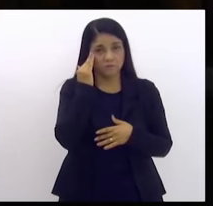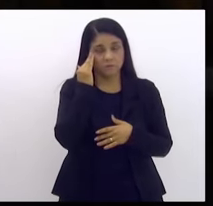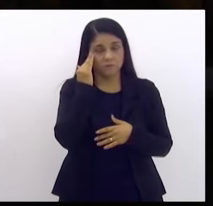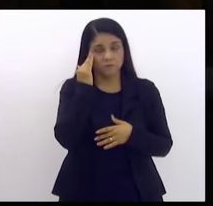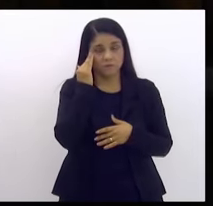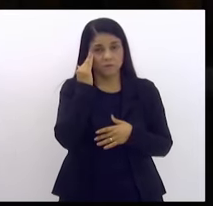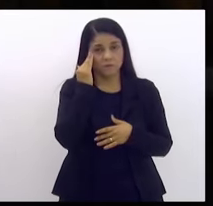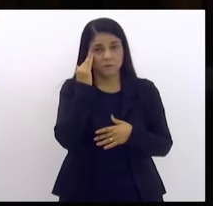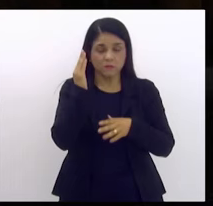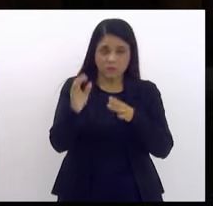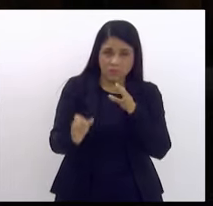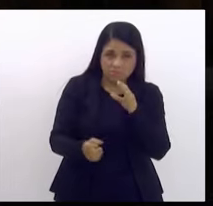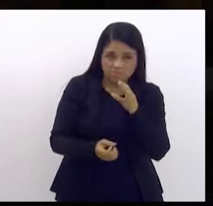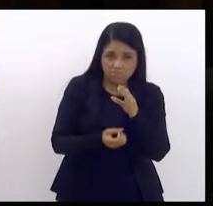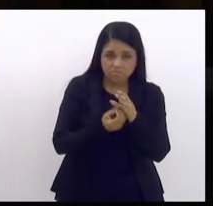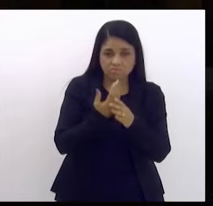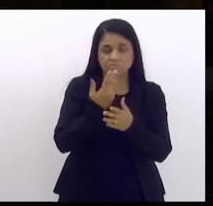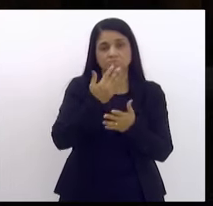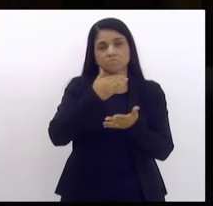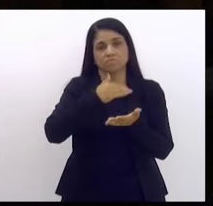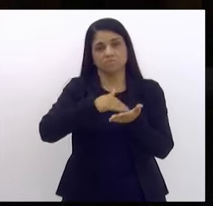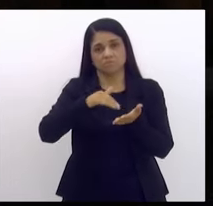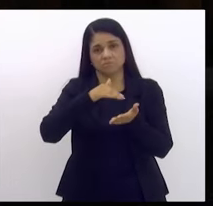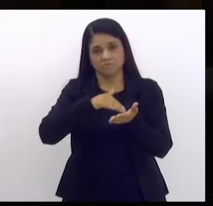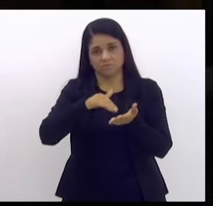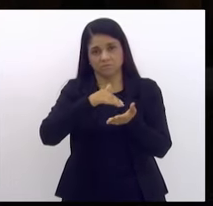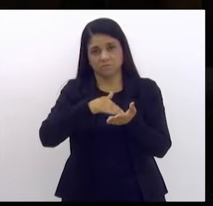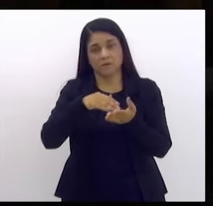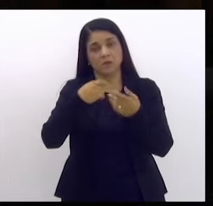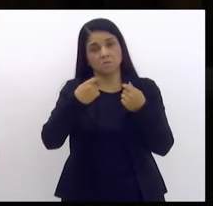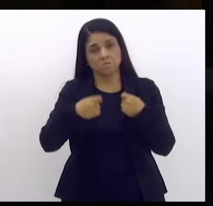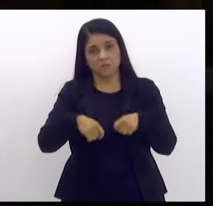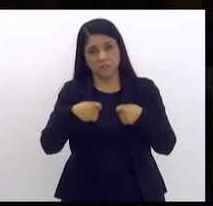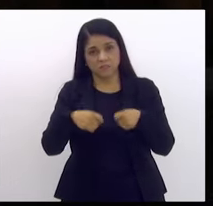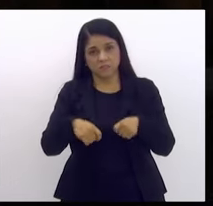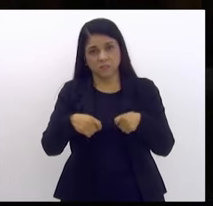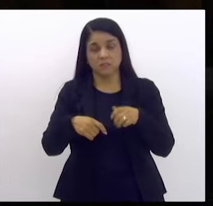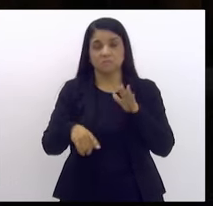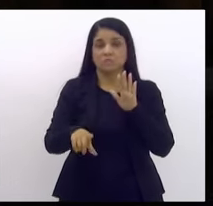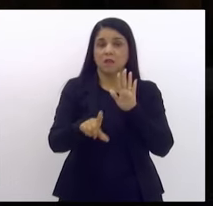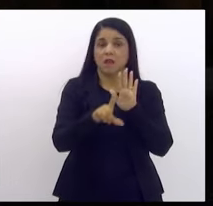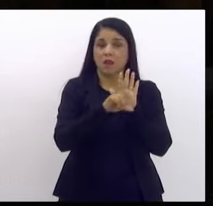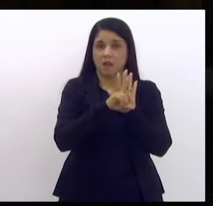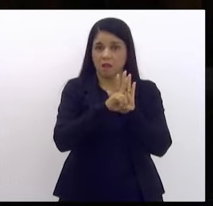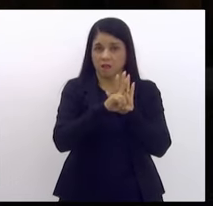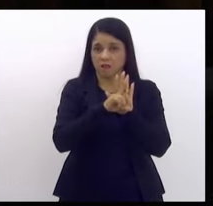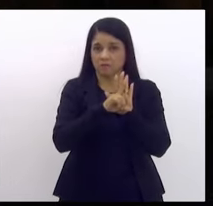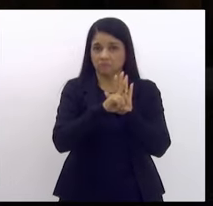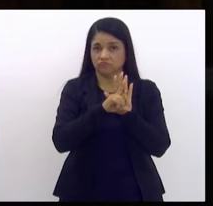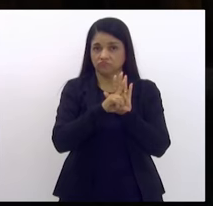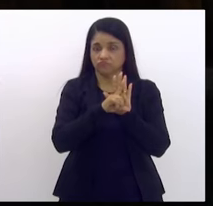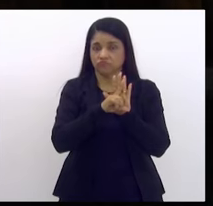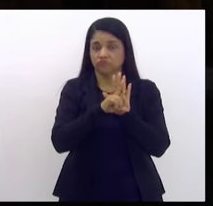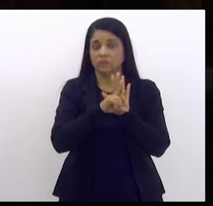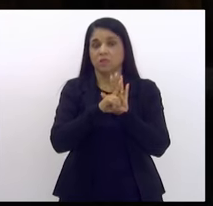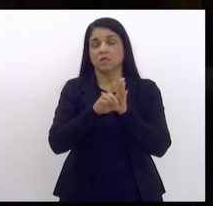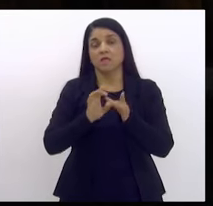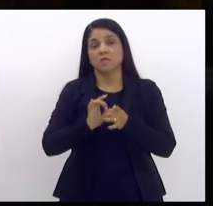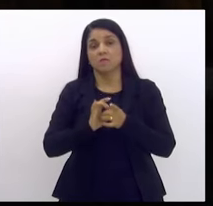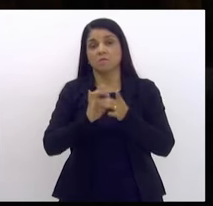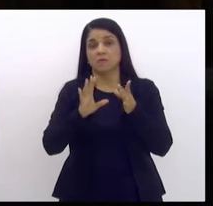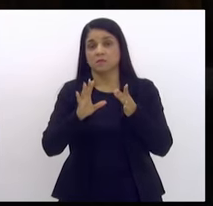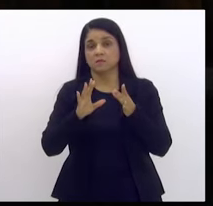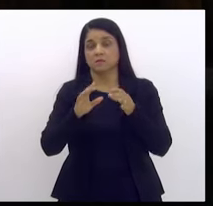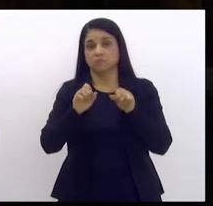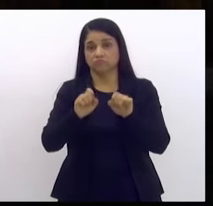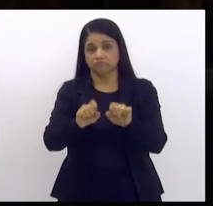sentido de que a criação de uma secretaria ela tem que ocorrer por força de lei e com o aval do parlamento, o que